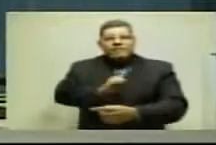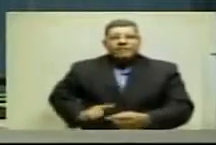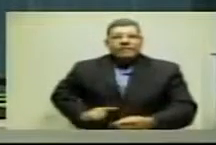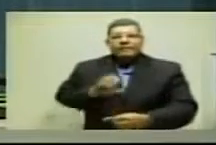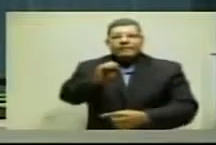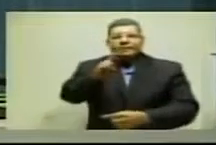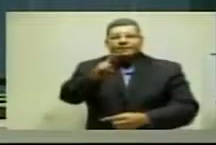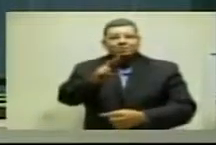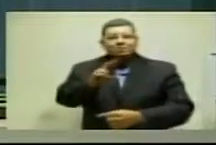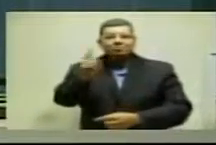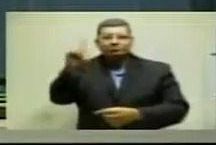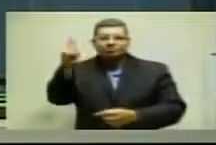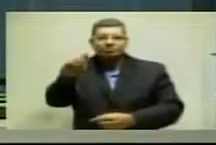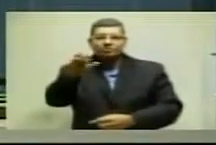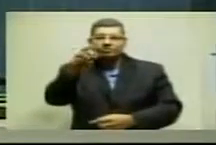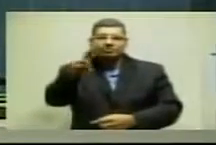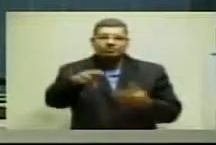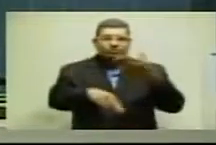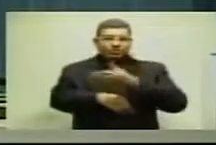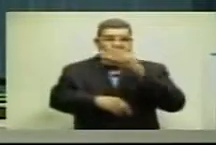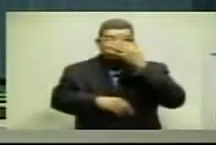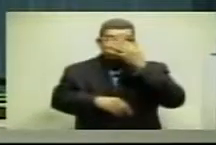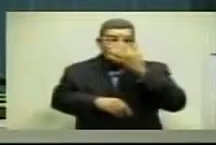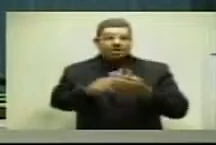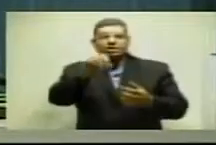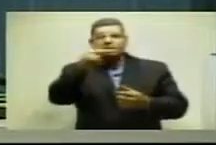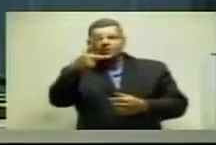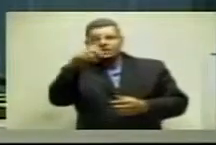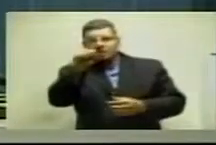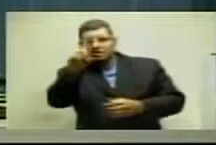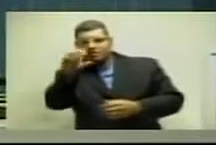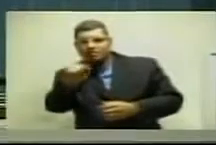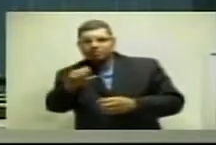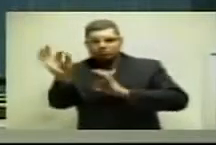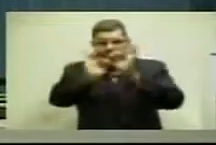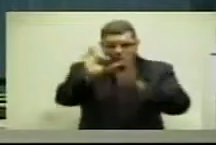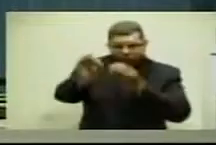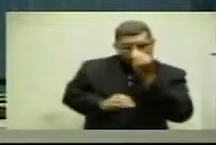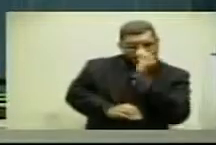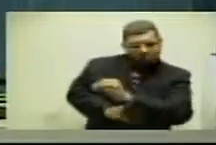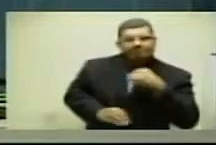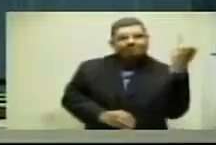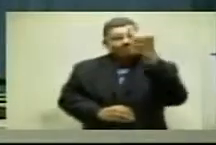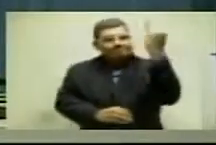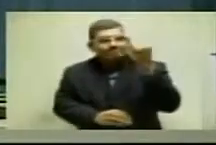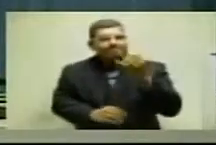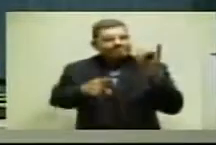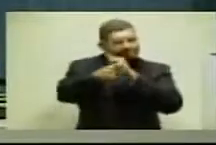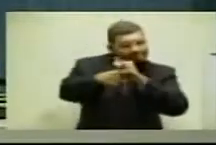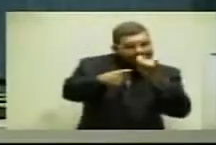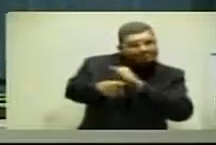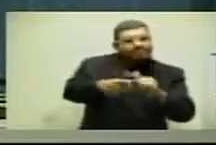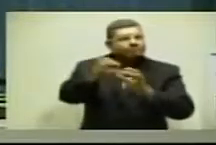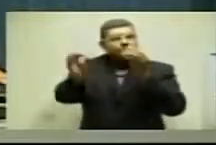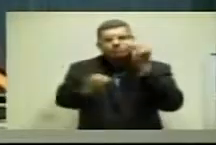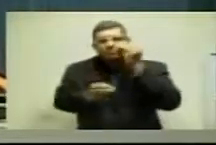governador de Goiás, Marconi Perillo, do PSDB. Uma proposta que ignora a importância estratégica do